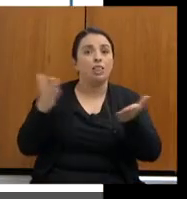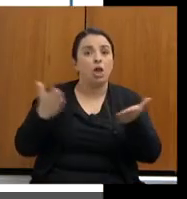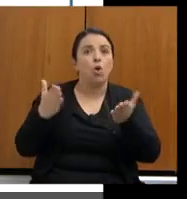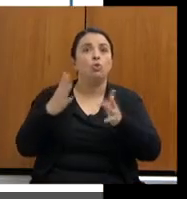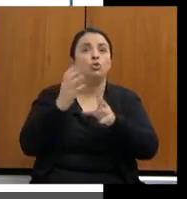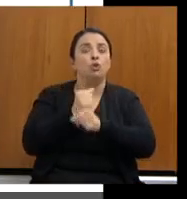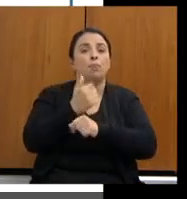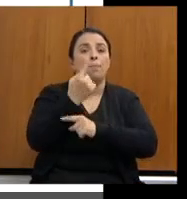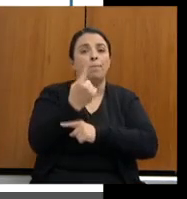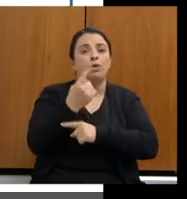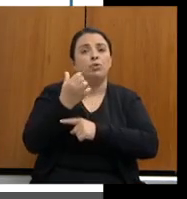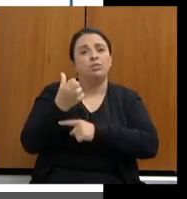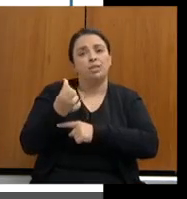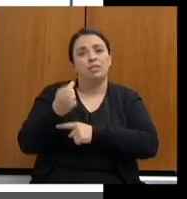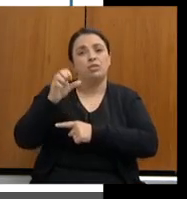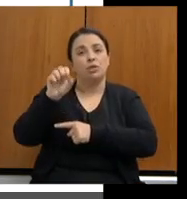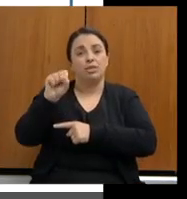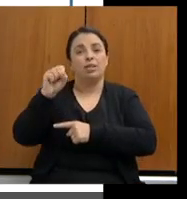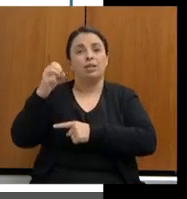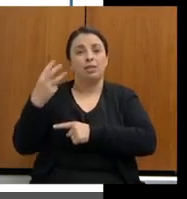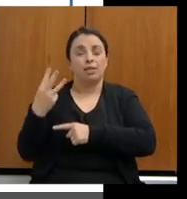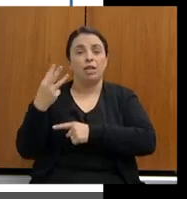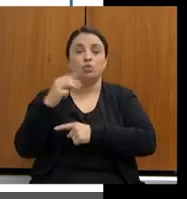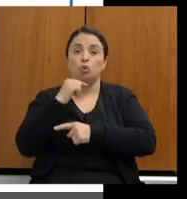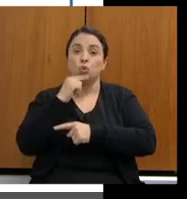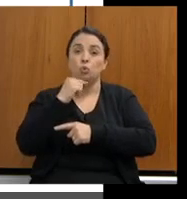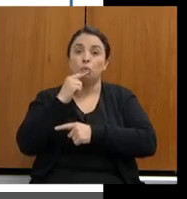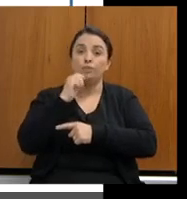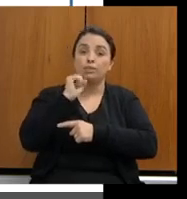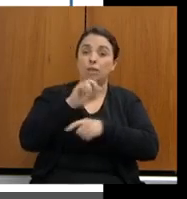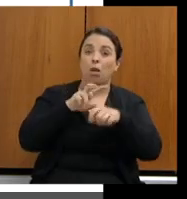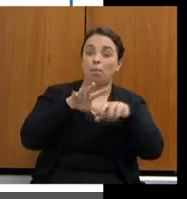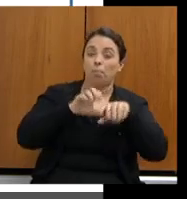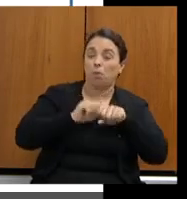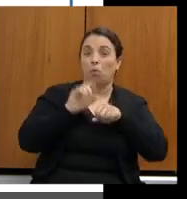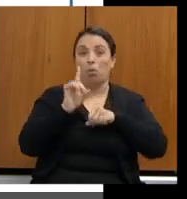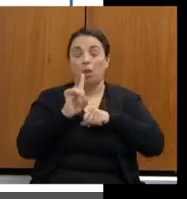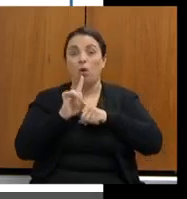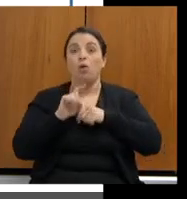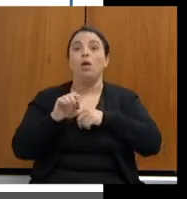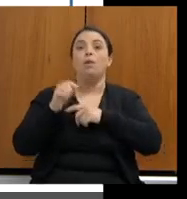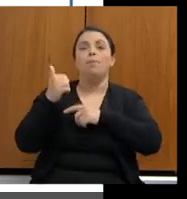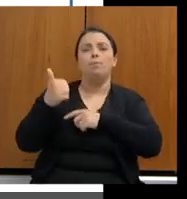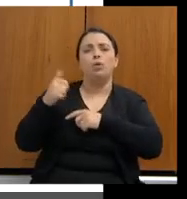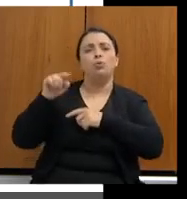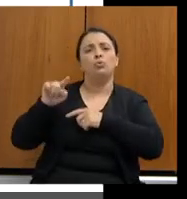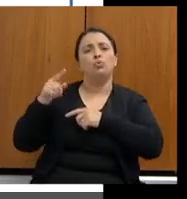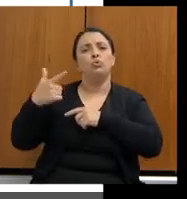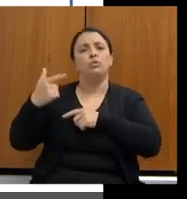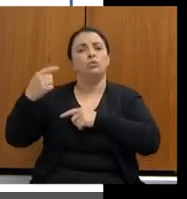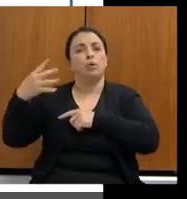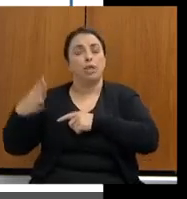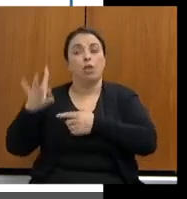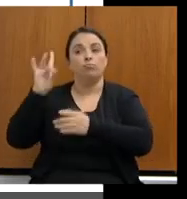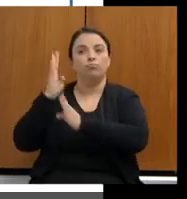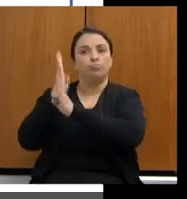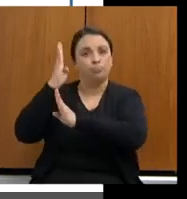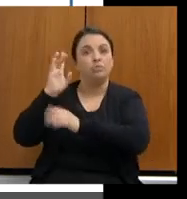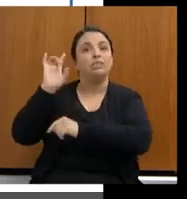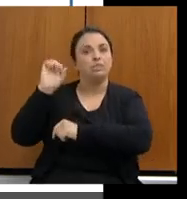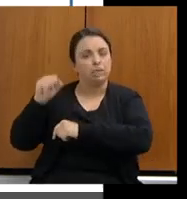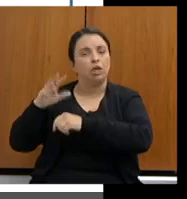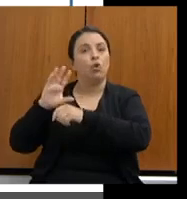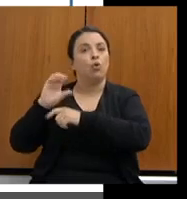1633 casos suspeitos 1249 casos confirmados 1231